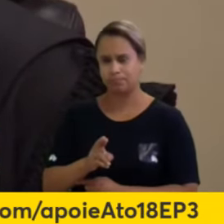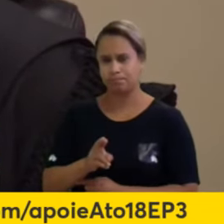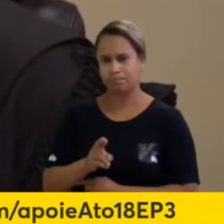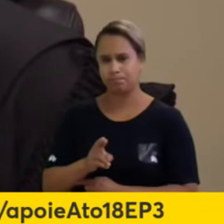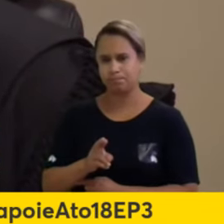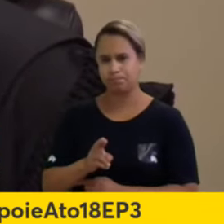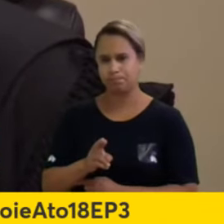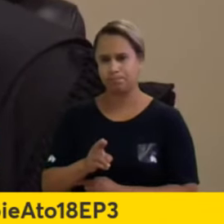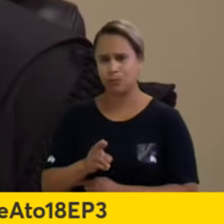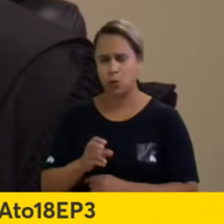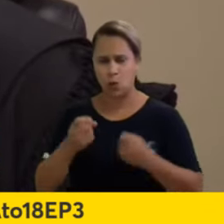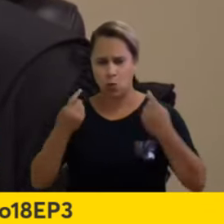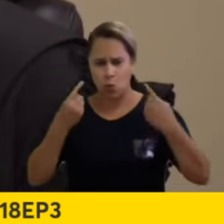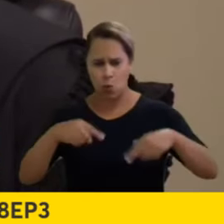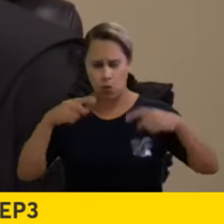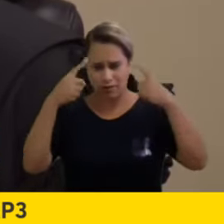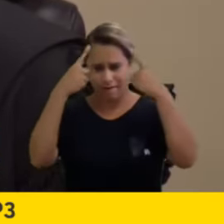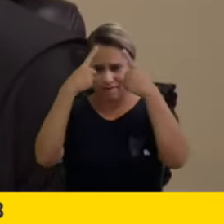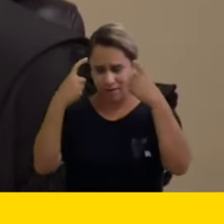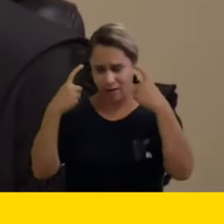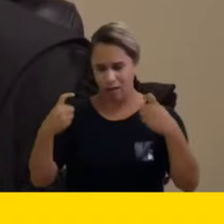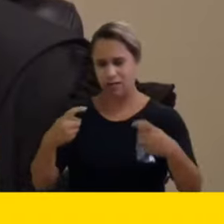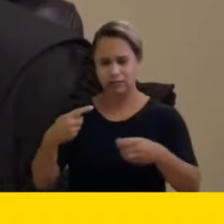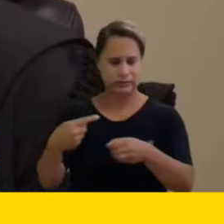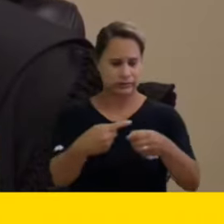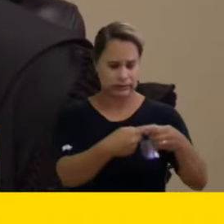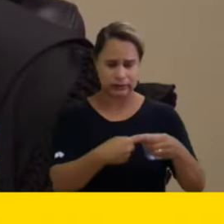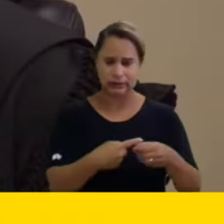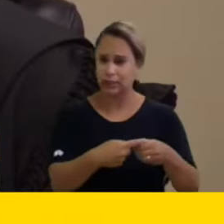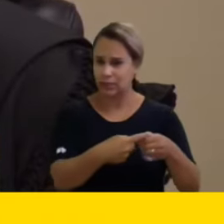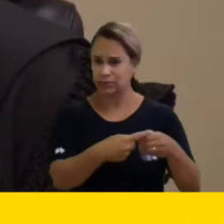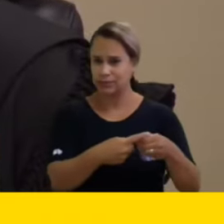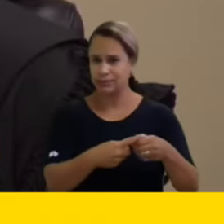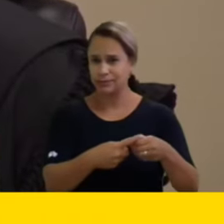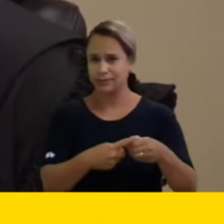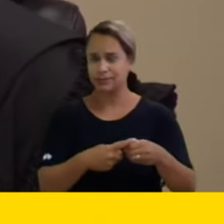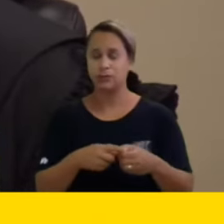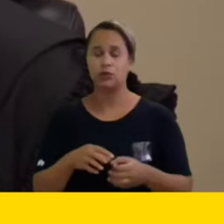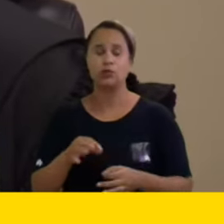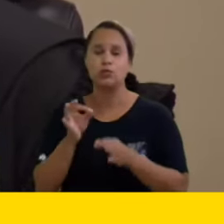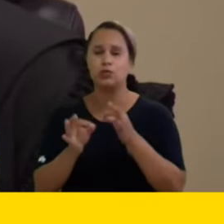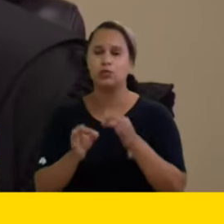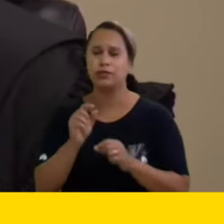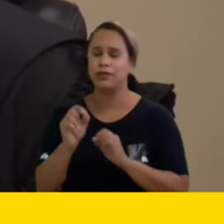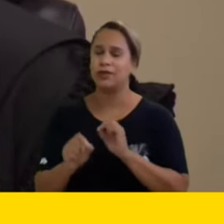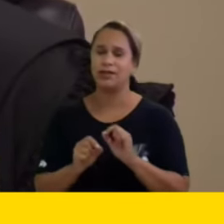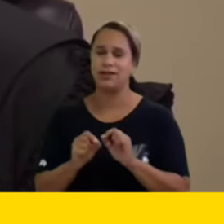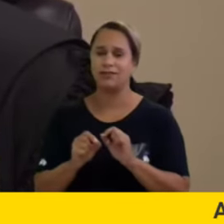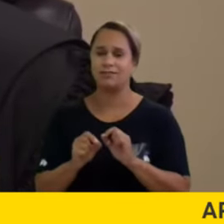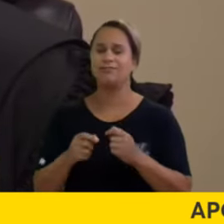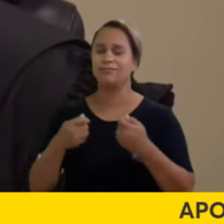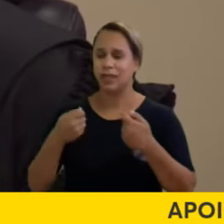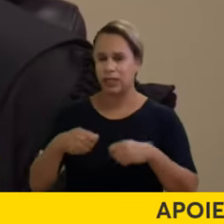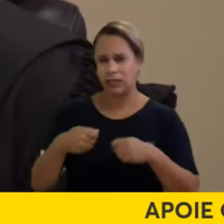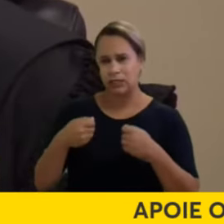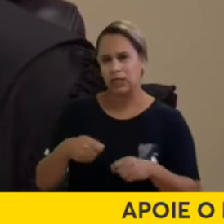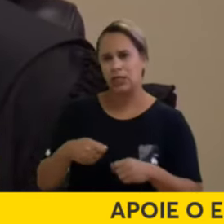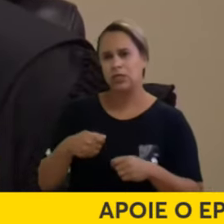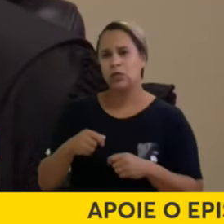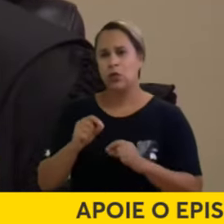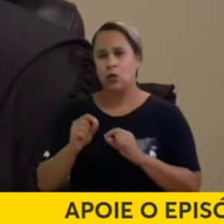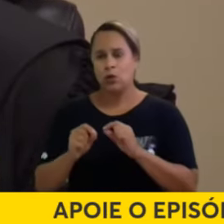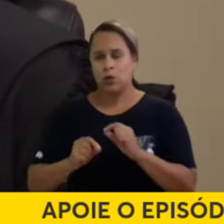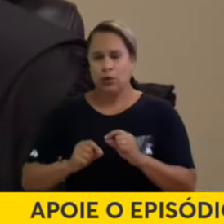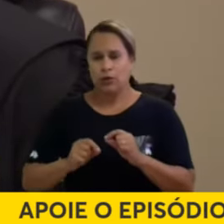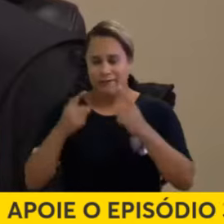tanto a soberania quanto a sua lei escrita justificam-se como a nota elijo resta em virtude da necessidade de coartar se a violência